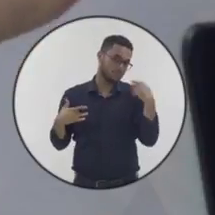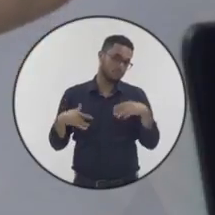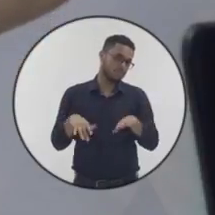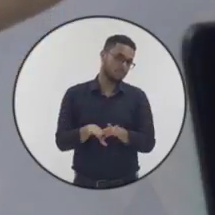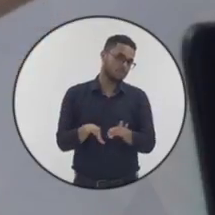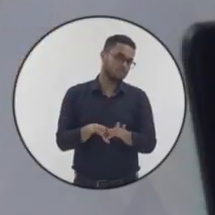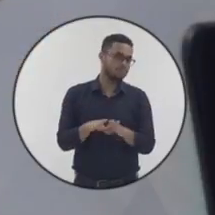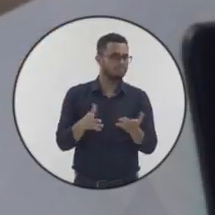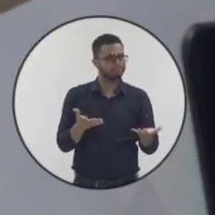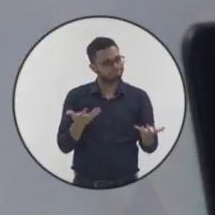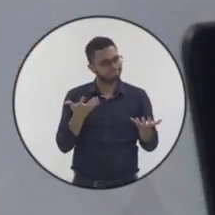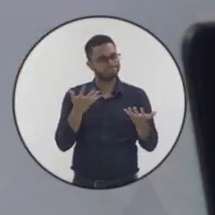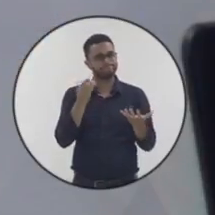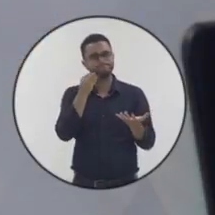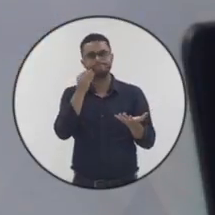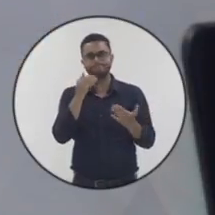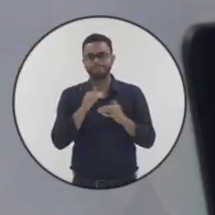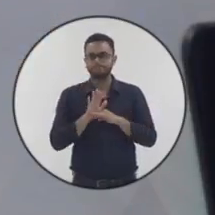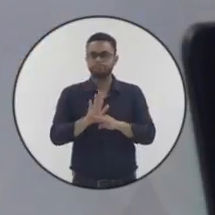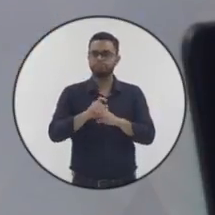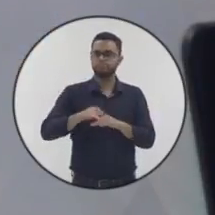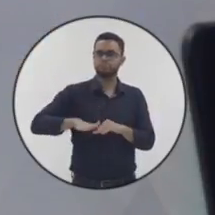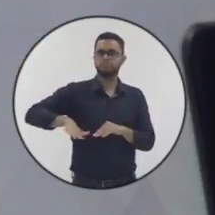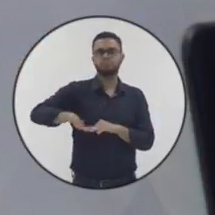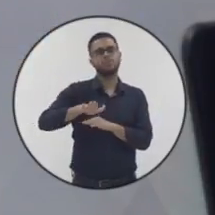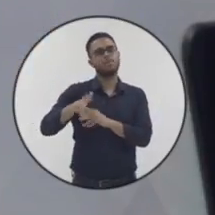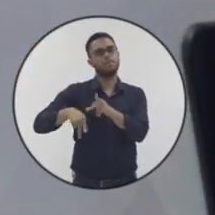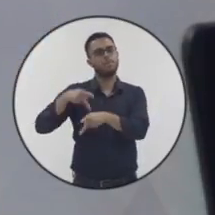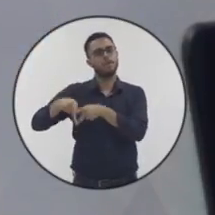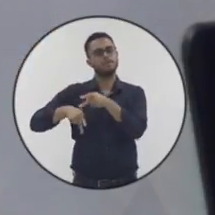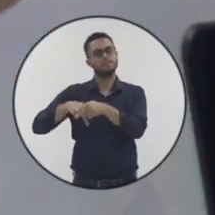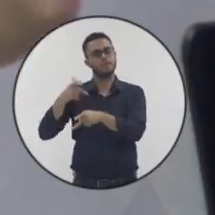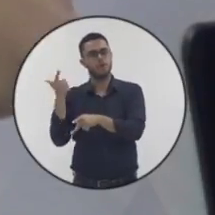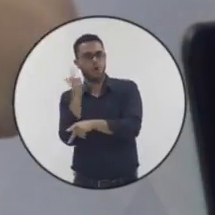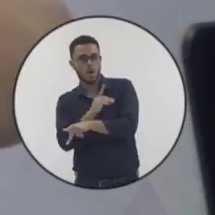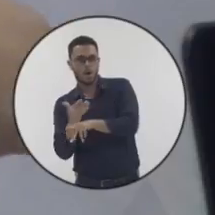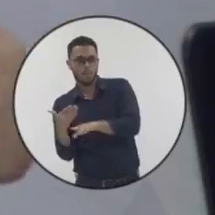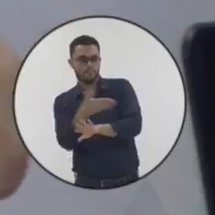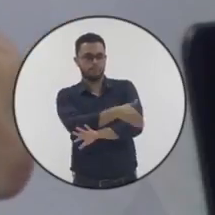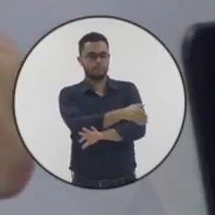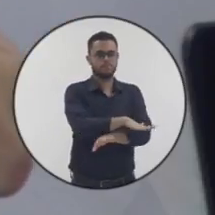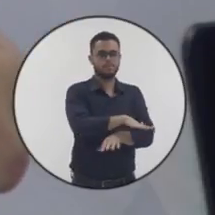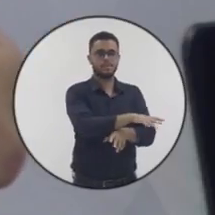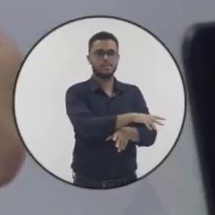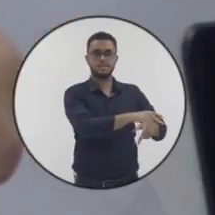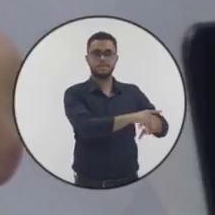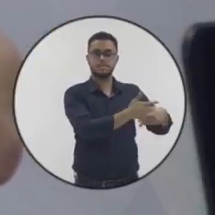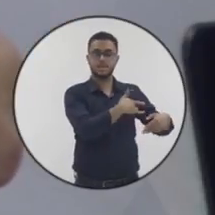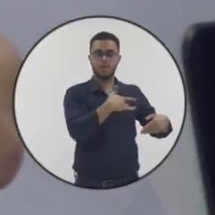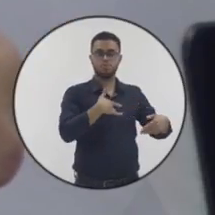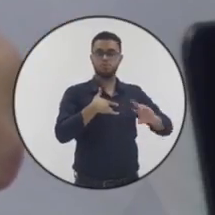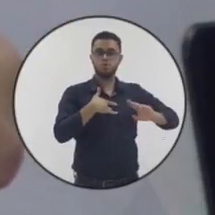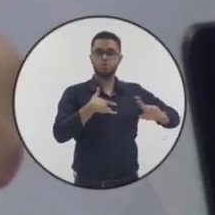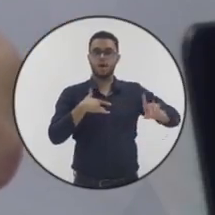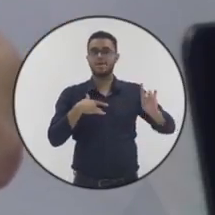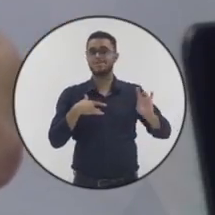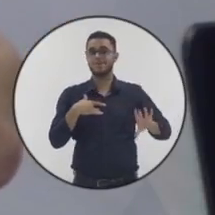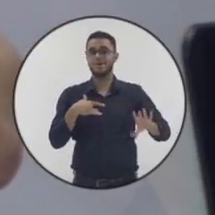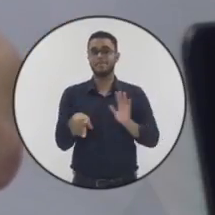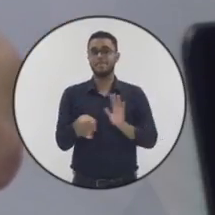maneira, também desejar que o acesso à população travesti e transexual na saúde não seja só via